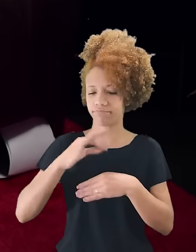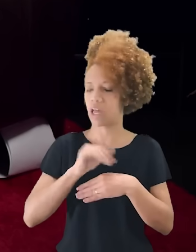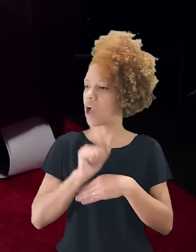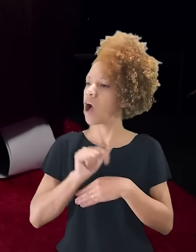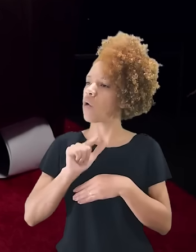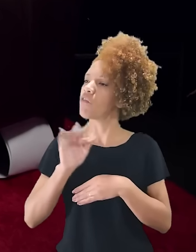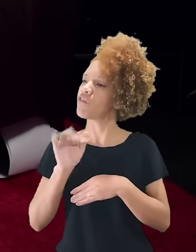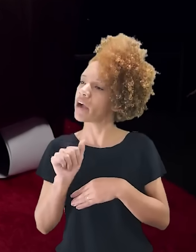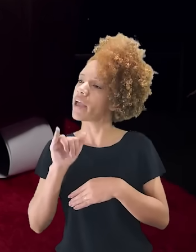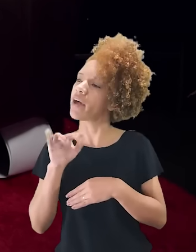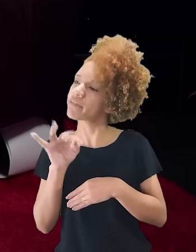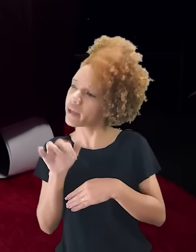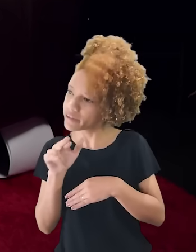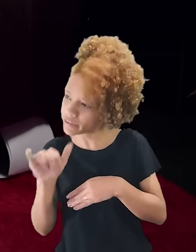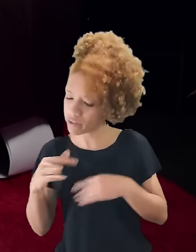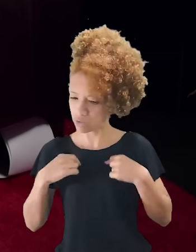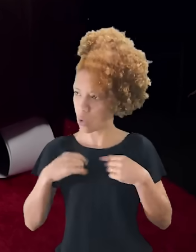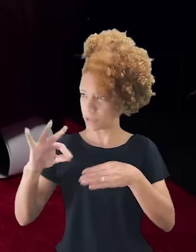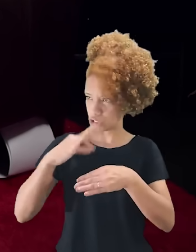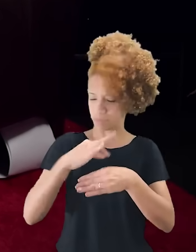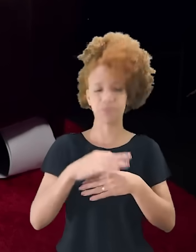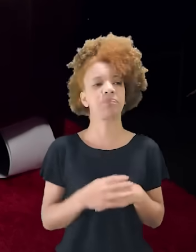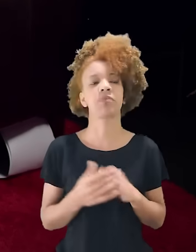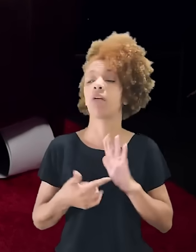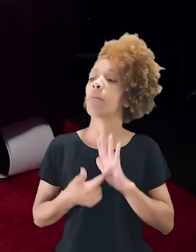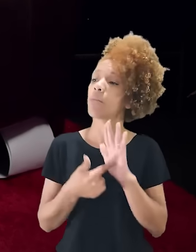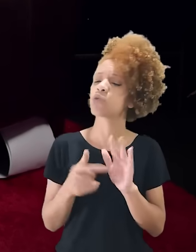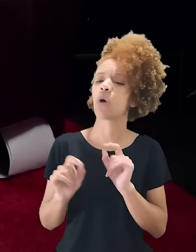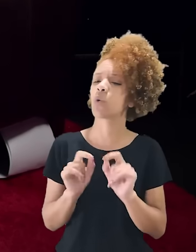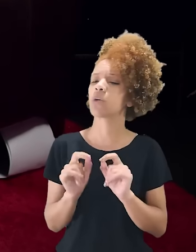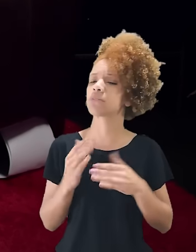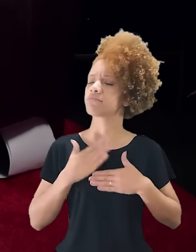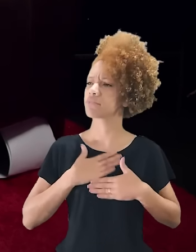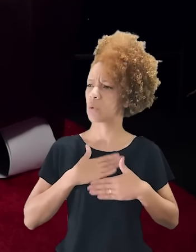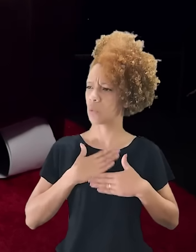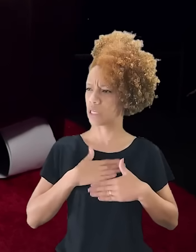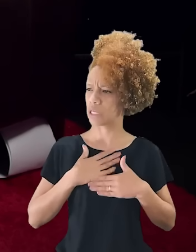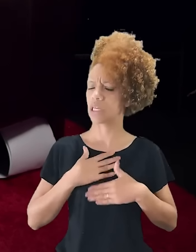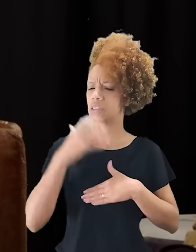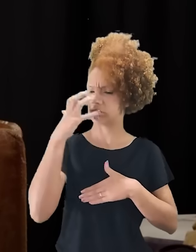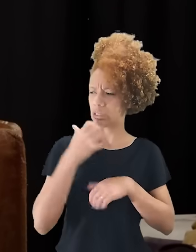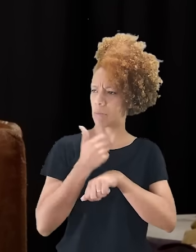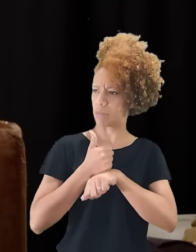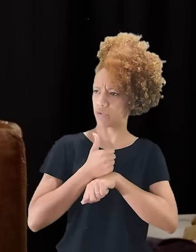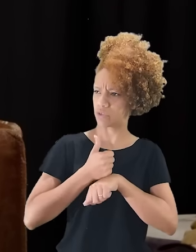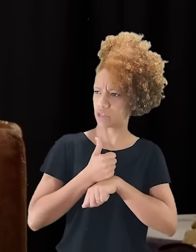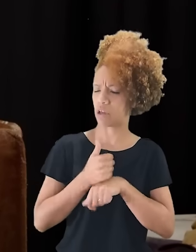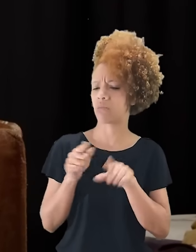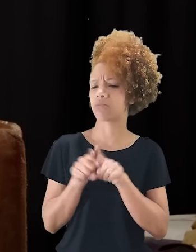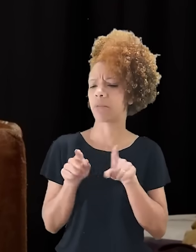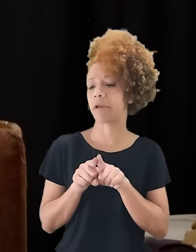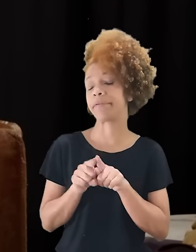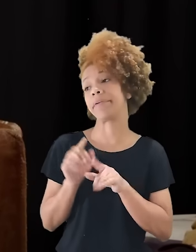alfaiataria Vamos dar um exemplo mostra que que ela tá com algo mais sóbrio né mais uma seriedade